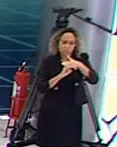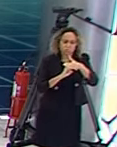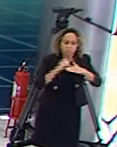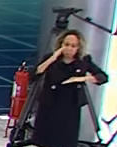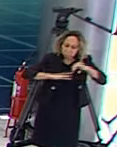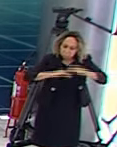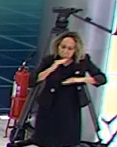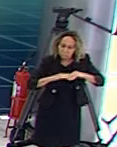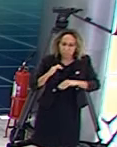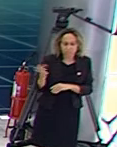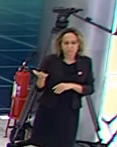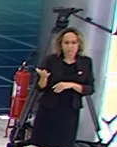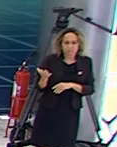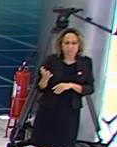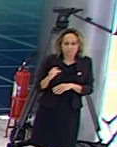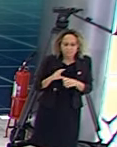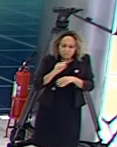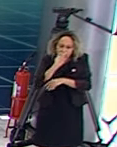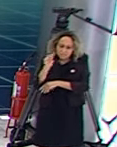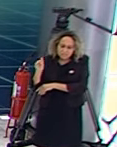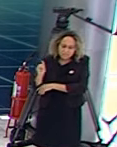Tecnológica, Marcelo Bender Machado.